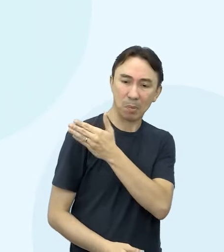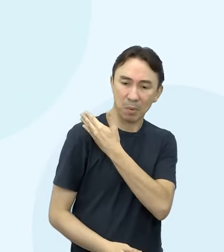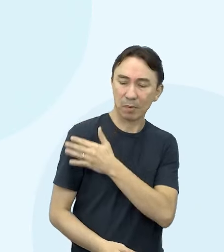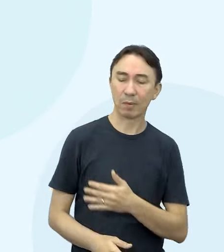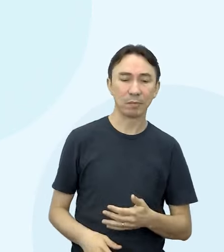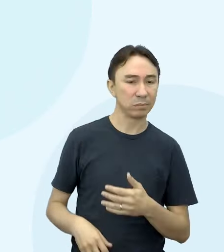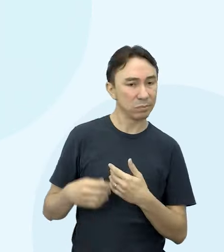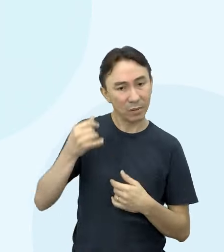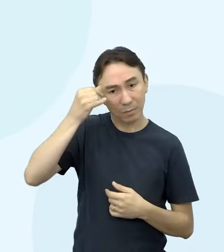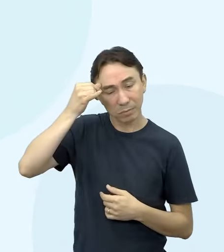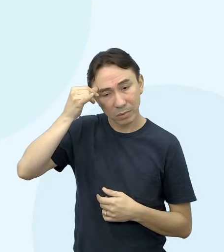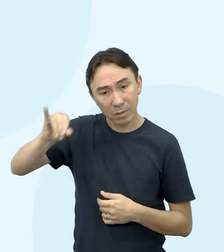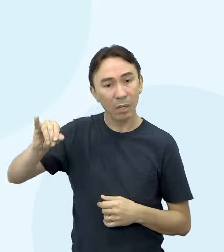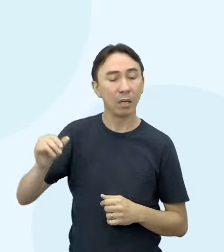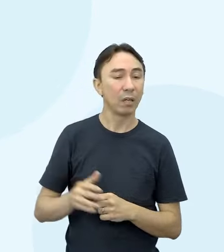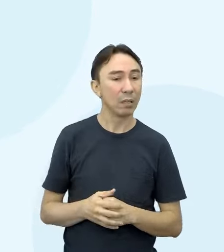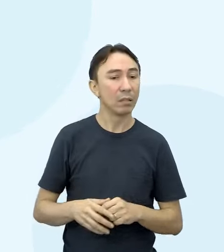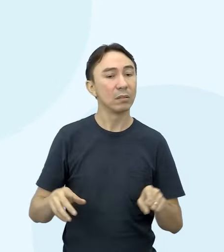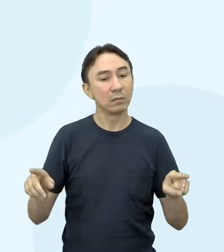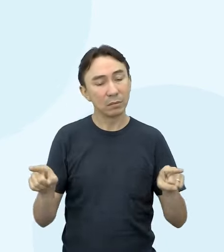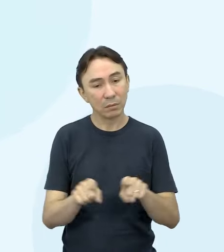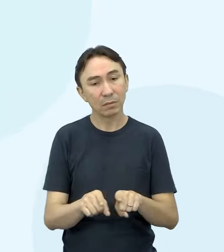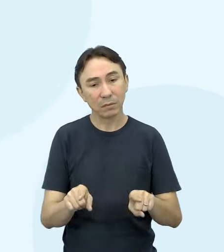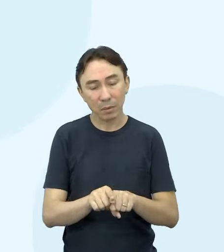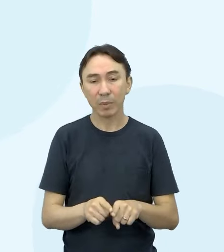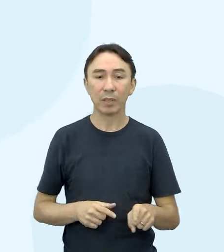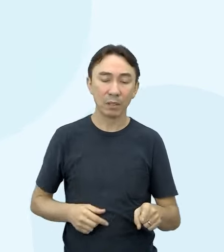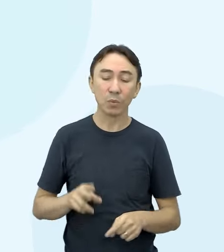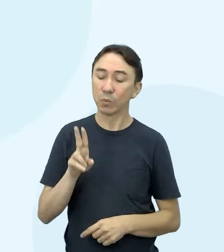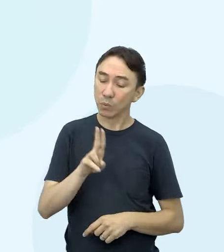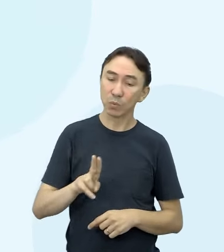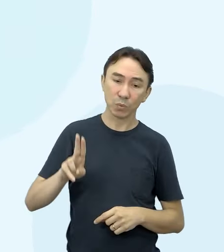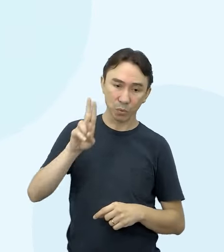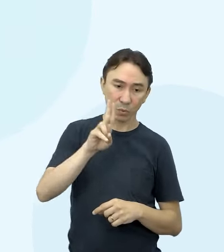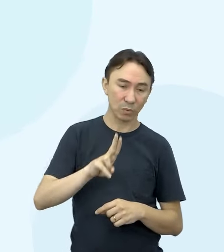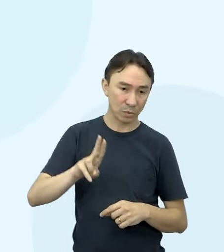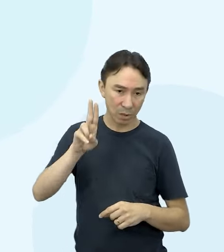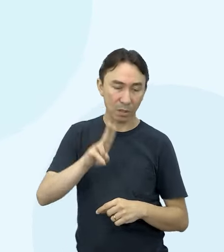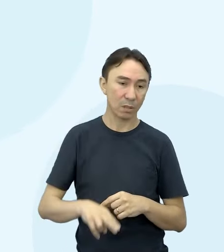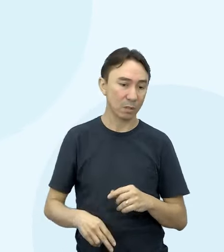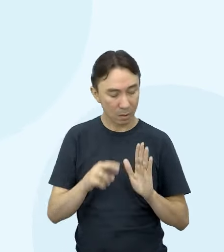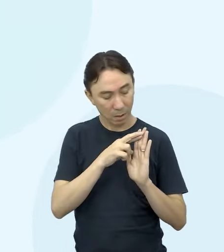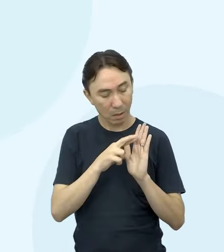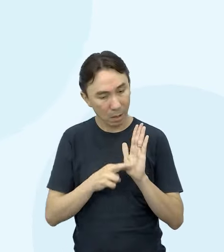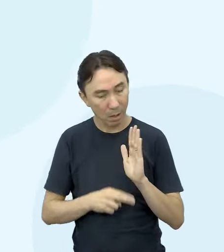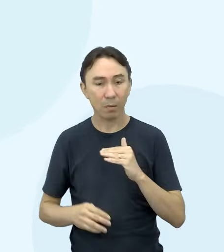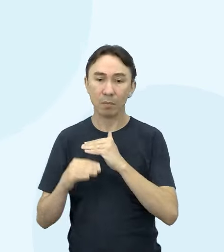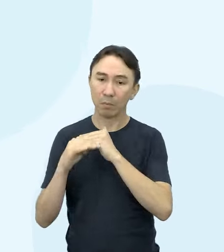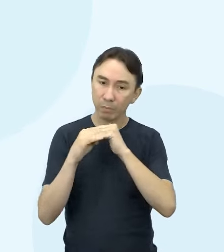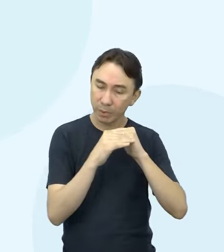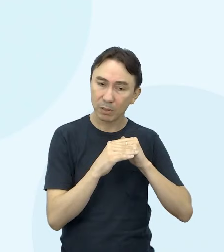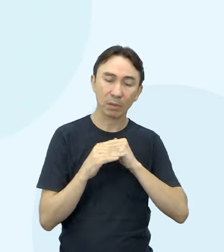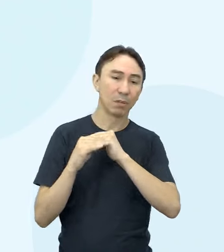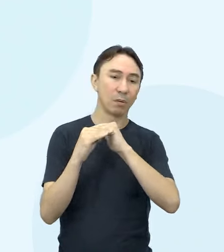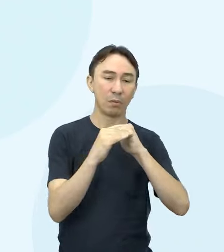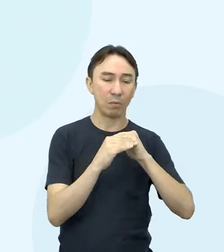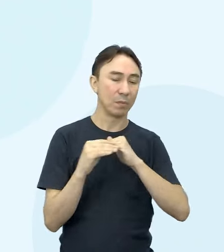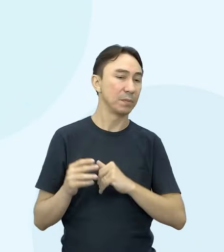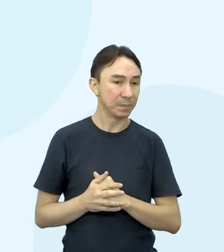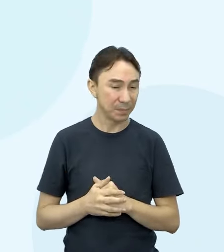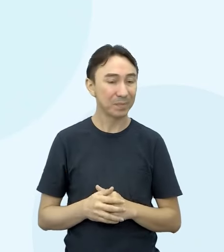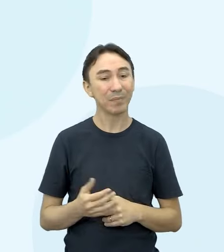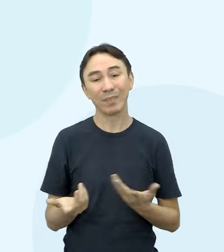morfossintaxe, uso da norma padrão, apreciação, a avaliação de